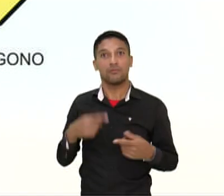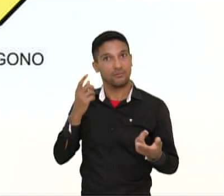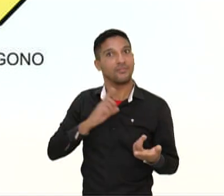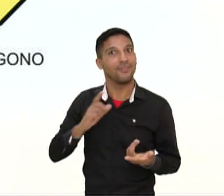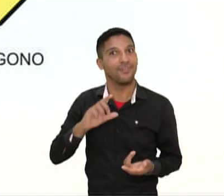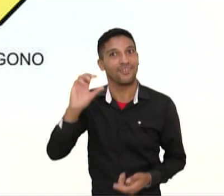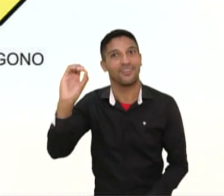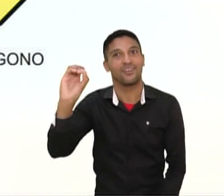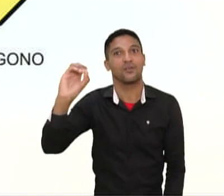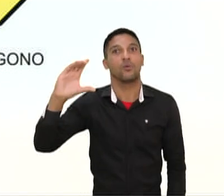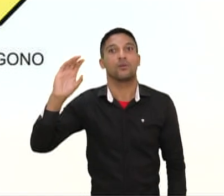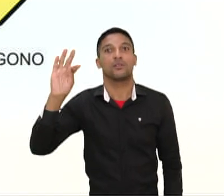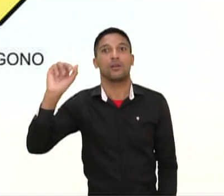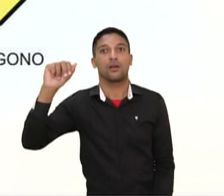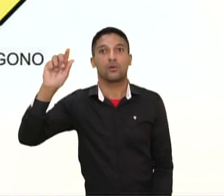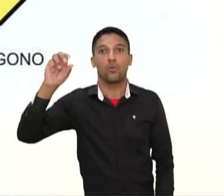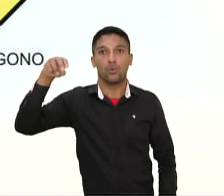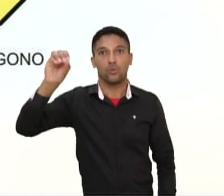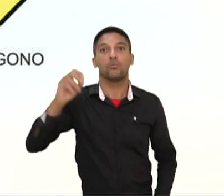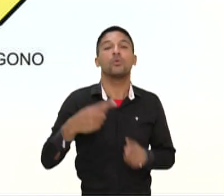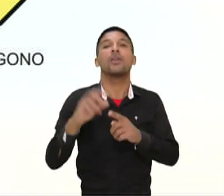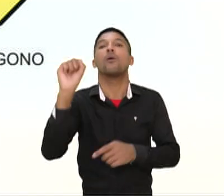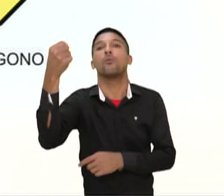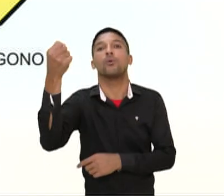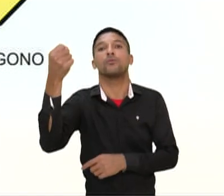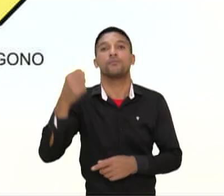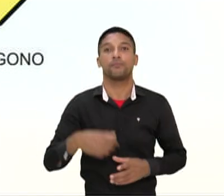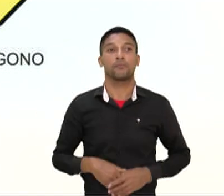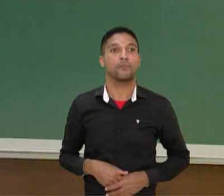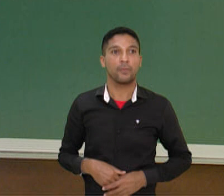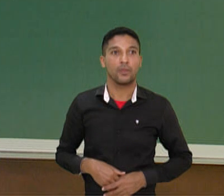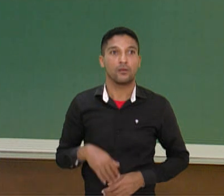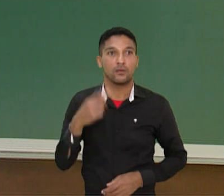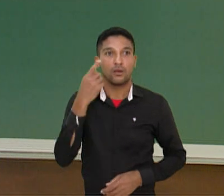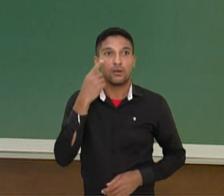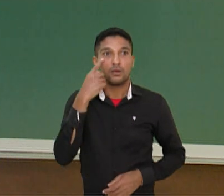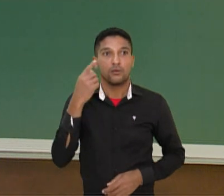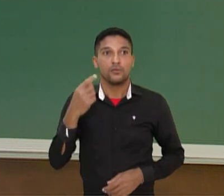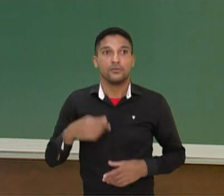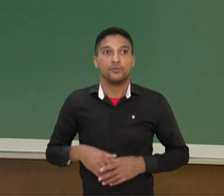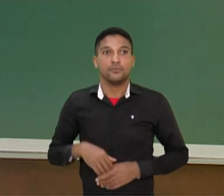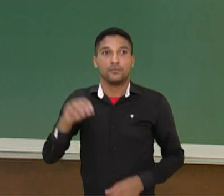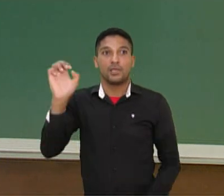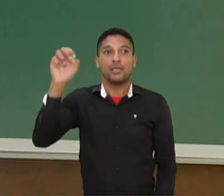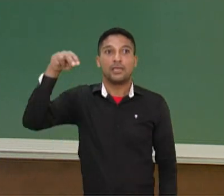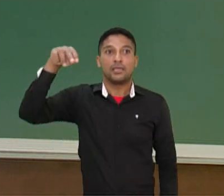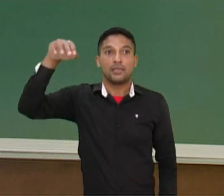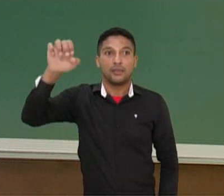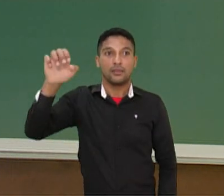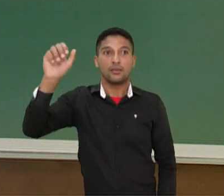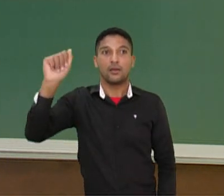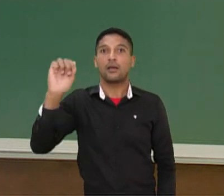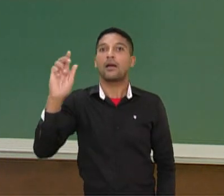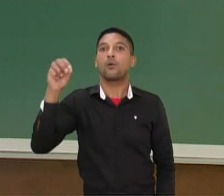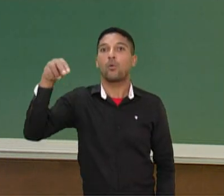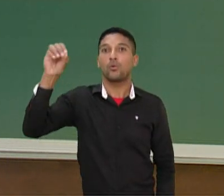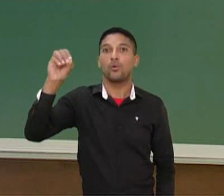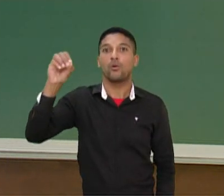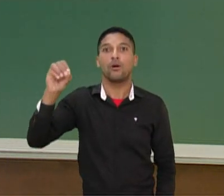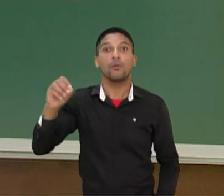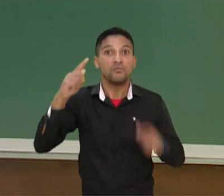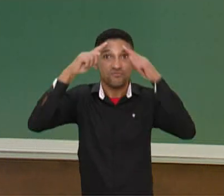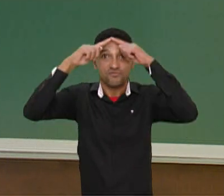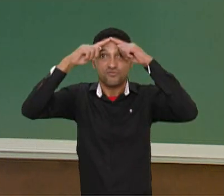Eneágono. N-A é 9 lados. Aí eu tenho deca, decágono. Deca é prefixo